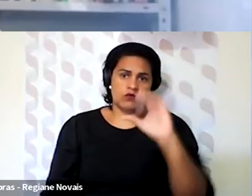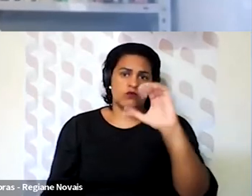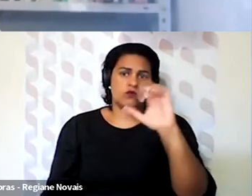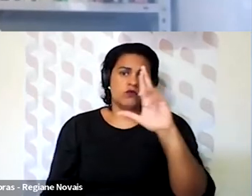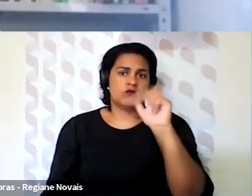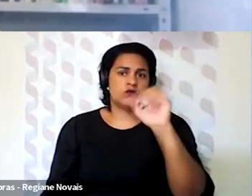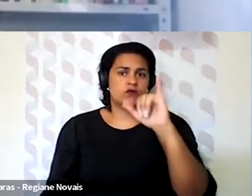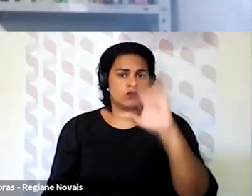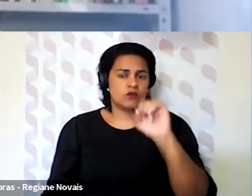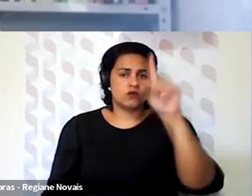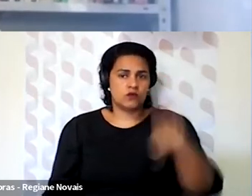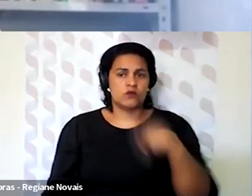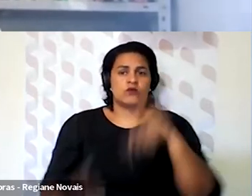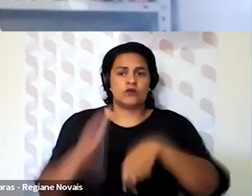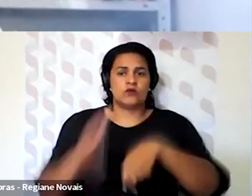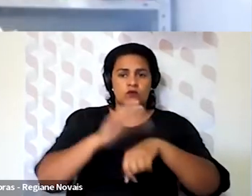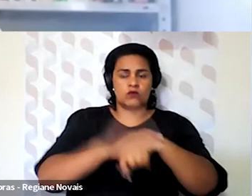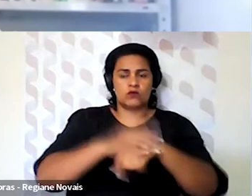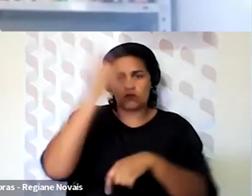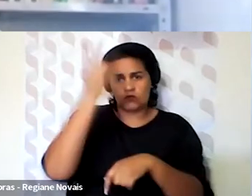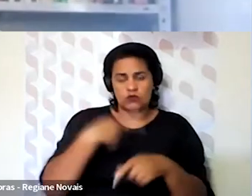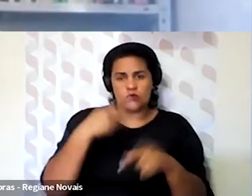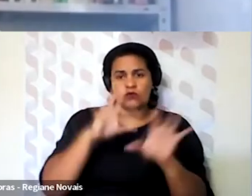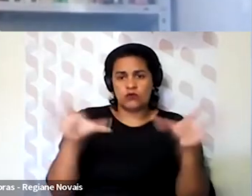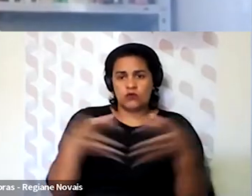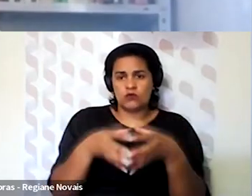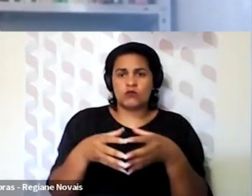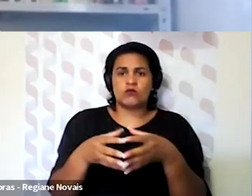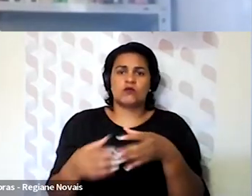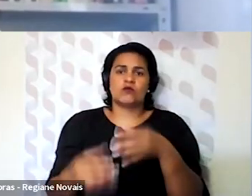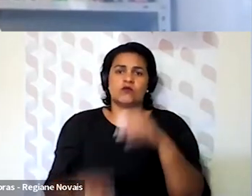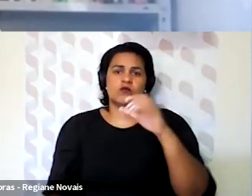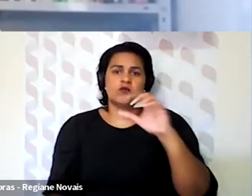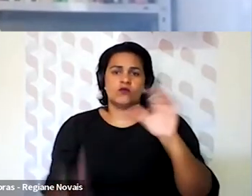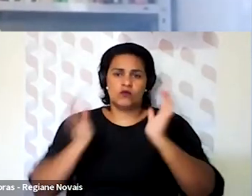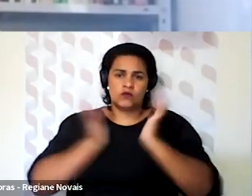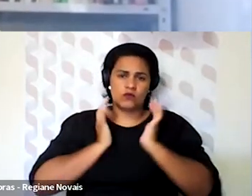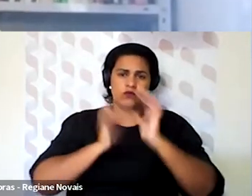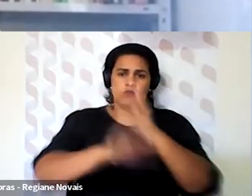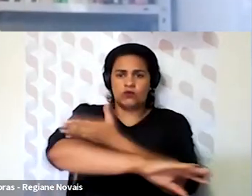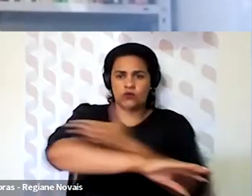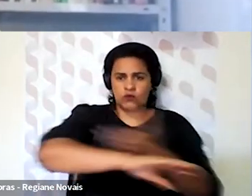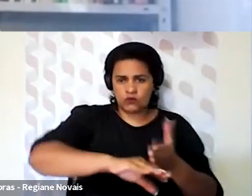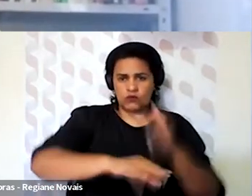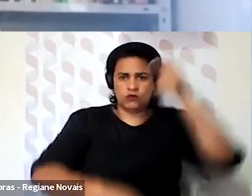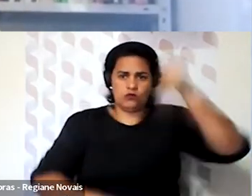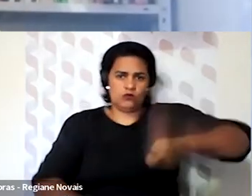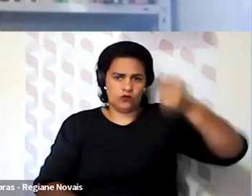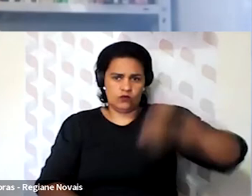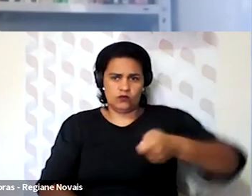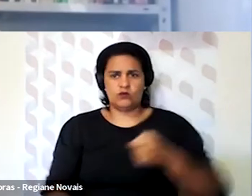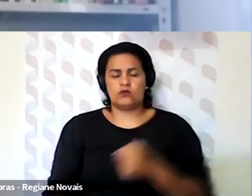ricos, dos brancos, dos heterossexuais e por aí vai. Bom, eu digo isso